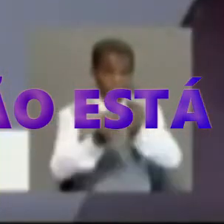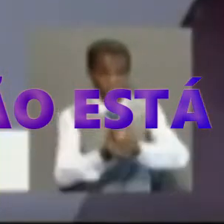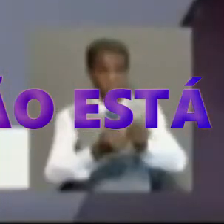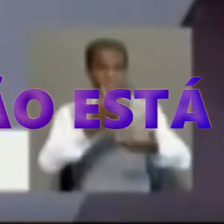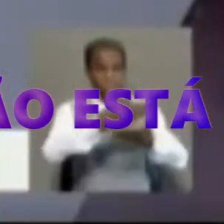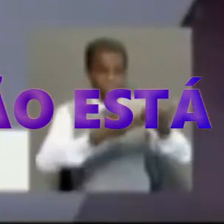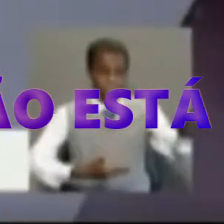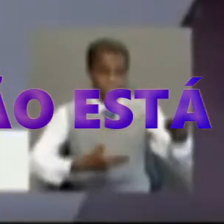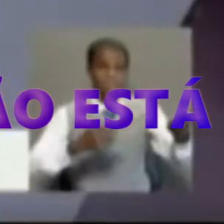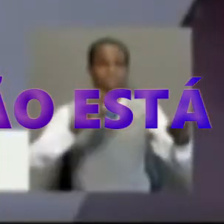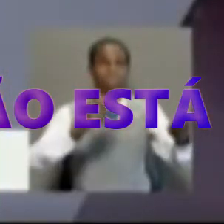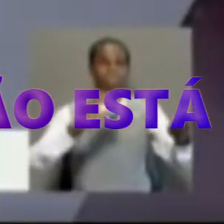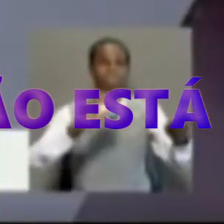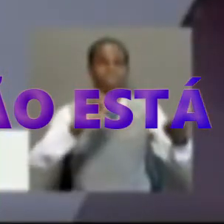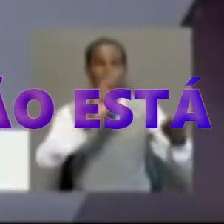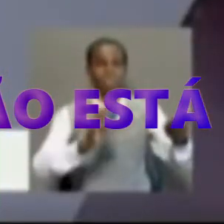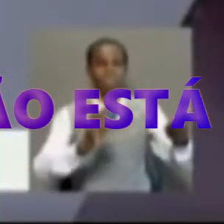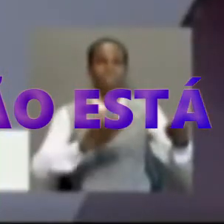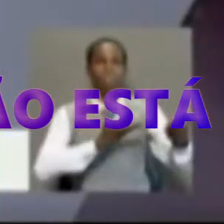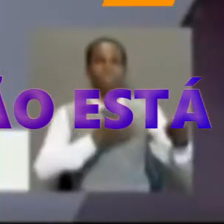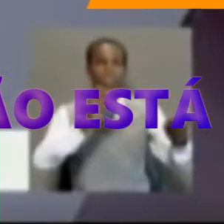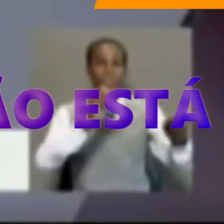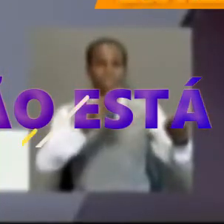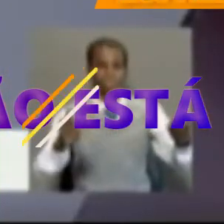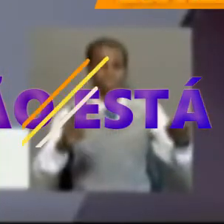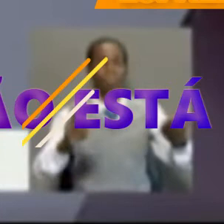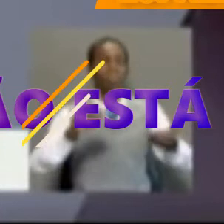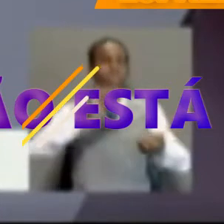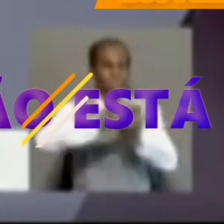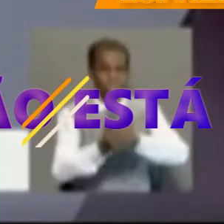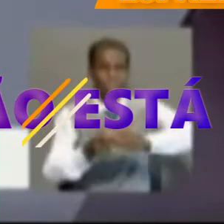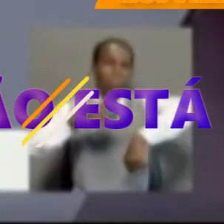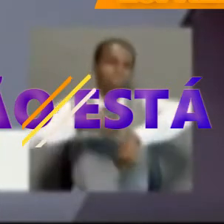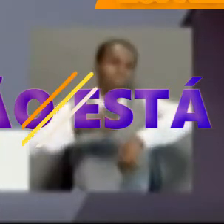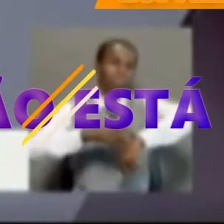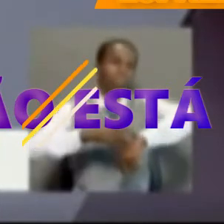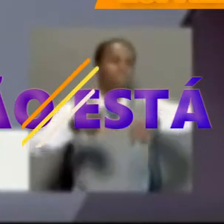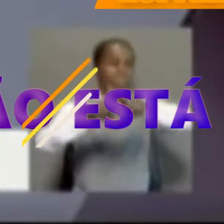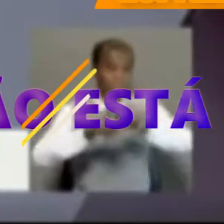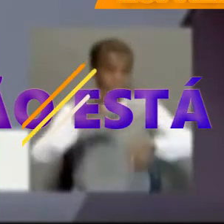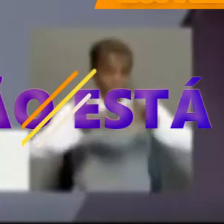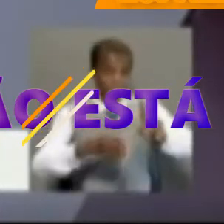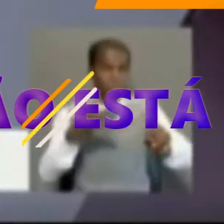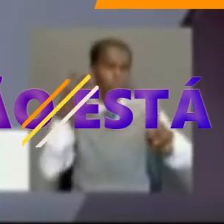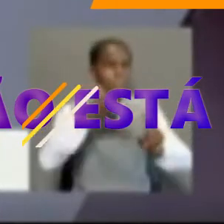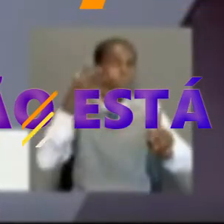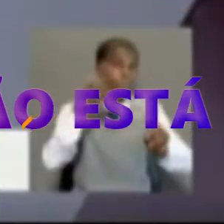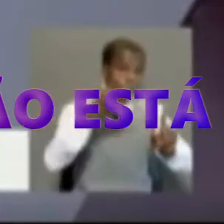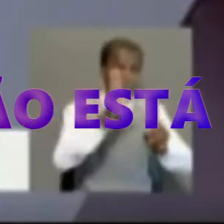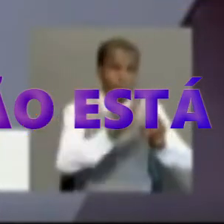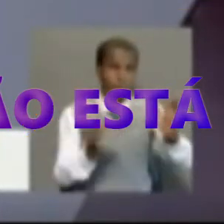algo que tem a ver com discrepância de timings, que mesmo que quisessem fazer alguma sanção, que mesmo que fosse passiva de alguma